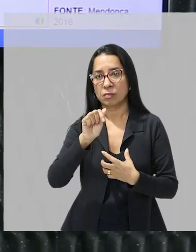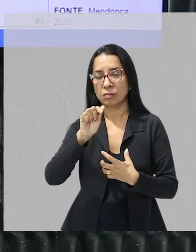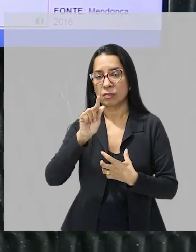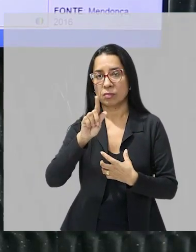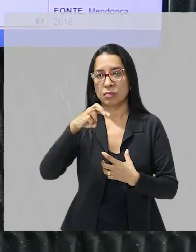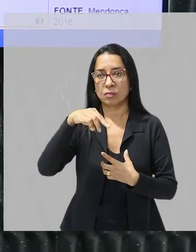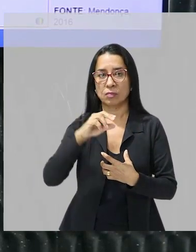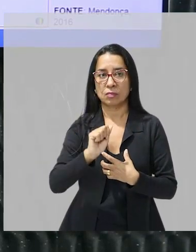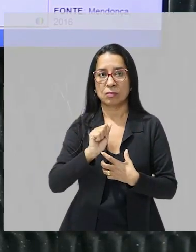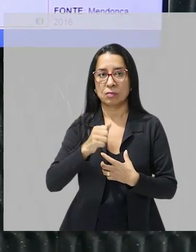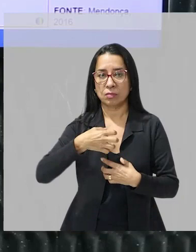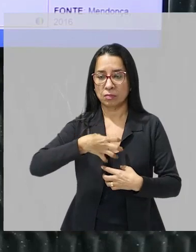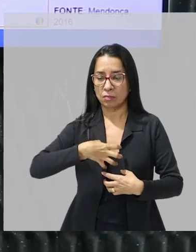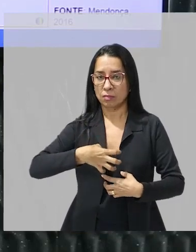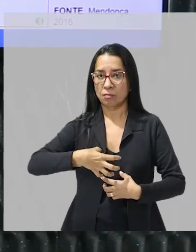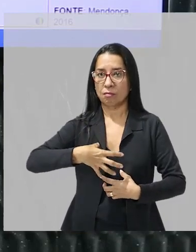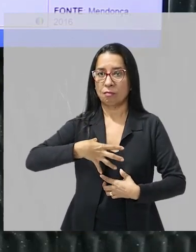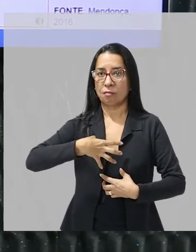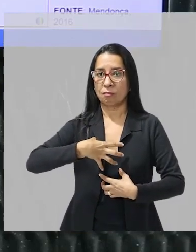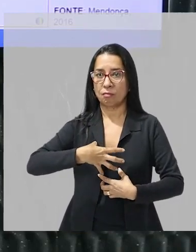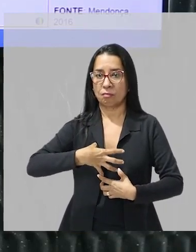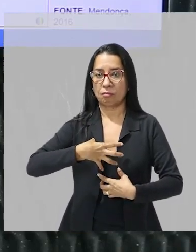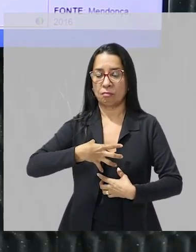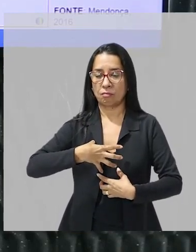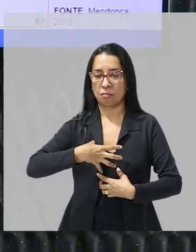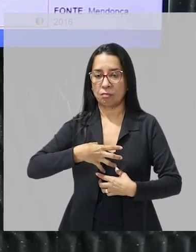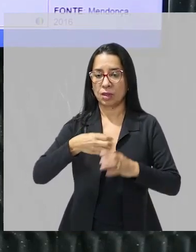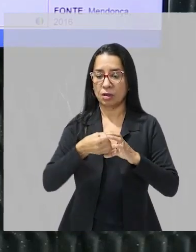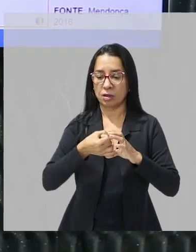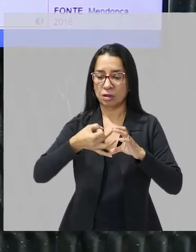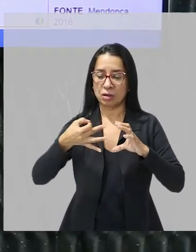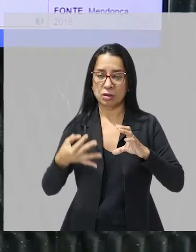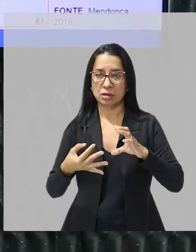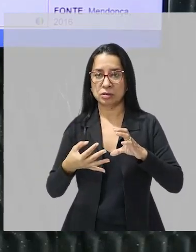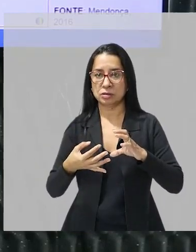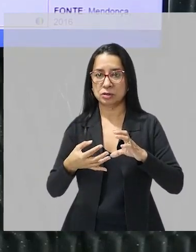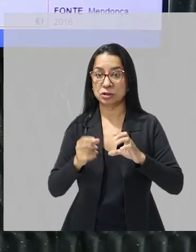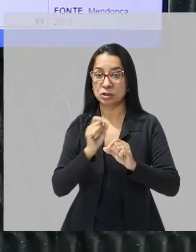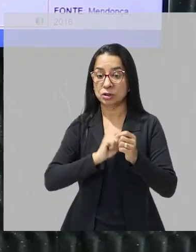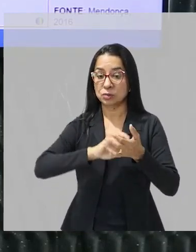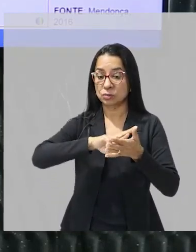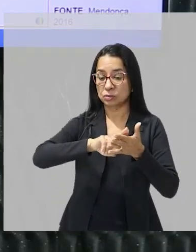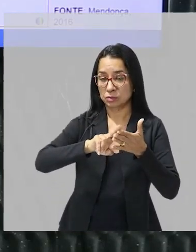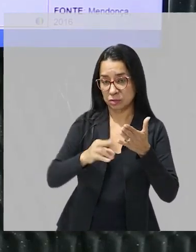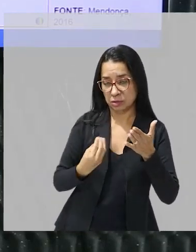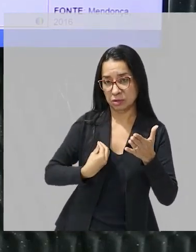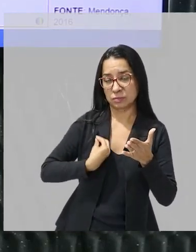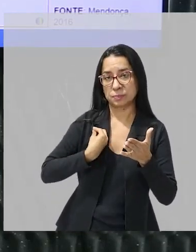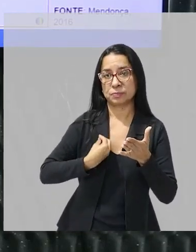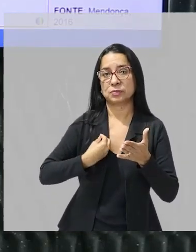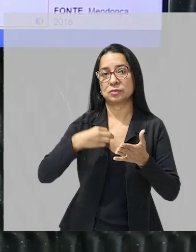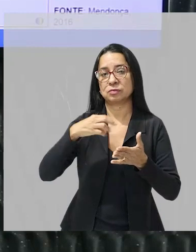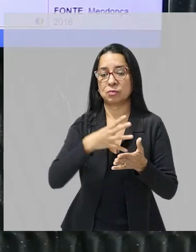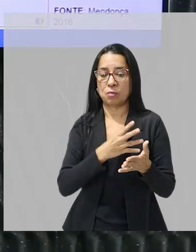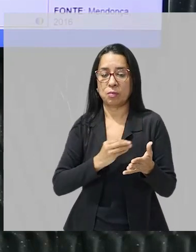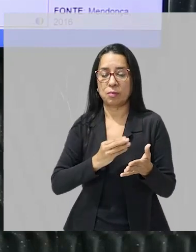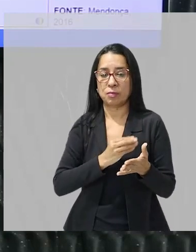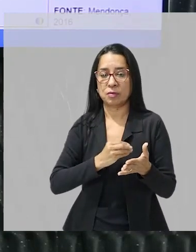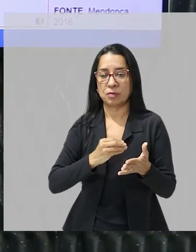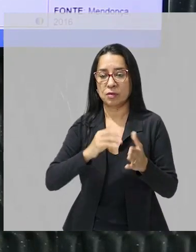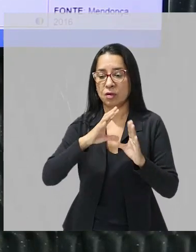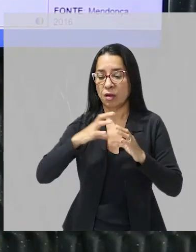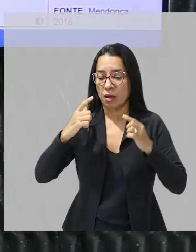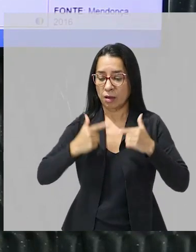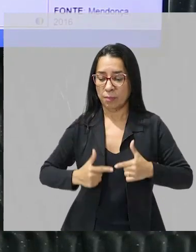músculo aqui, que é exclusivo, é uma característica exclusiva dos mamíferos, né? Ele fica logo abaixo dos pulmões.